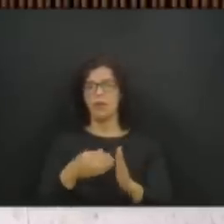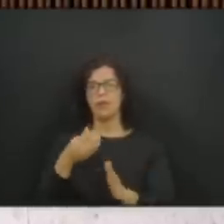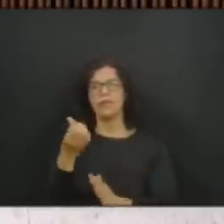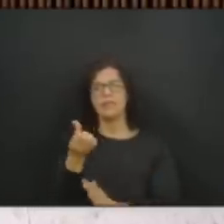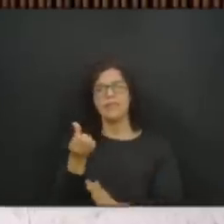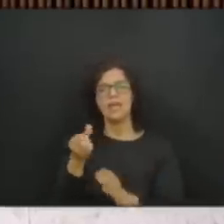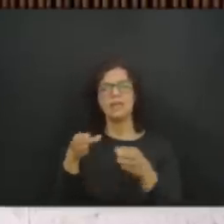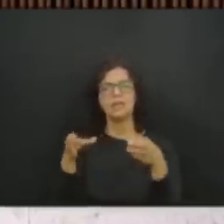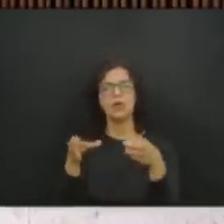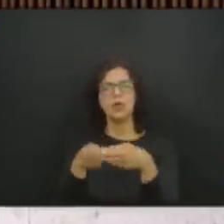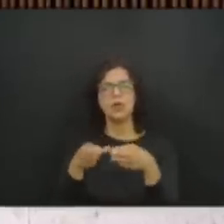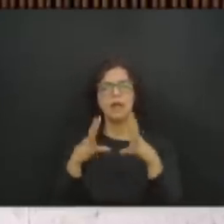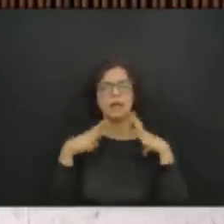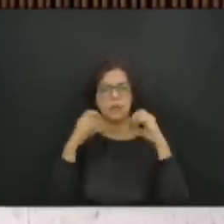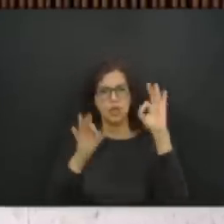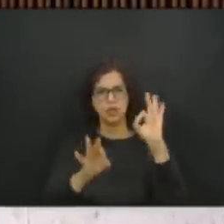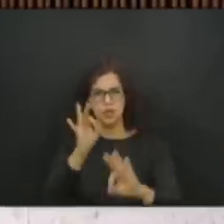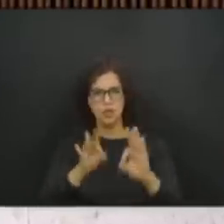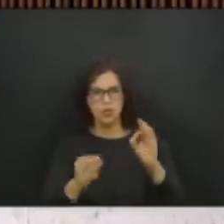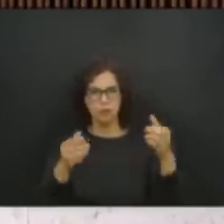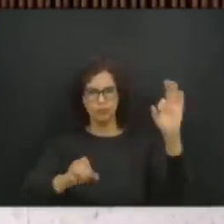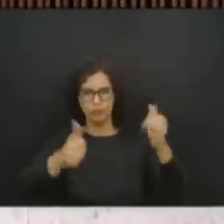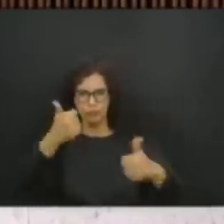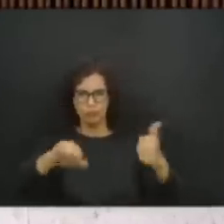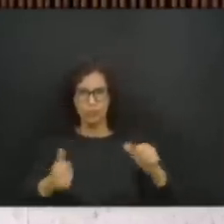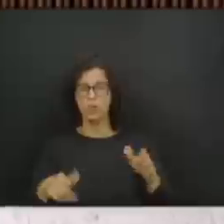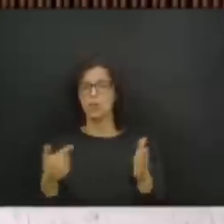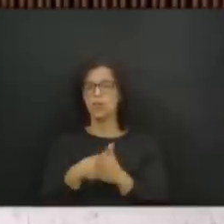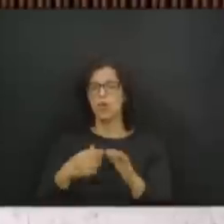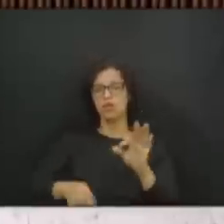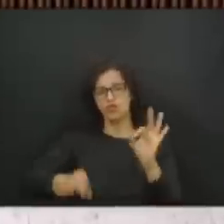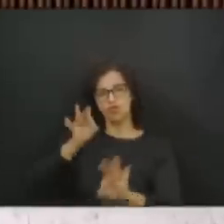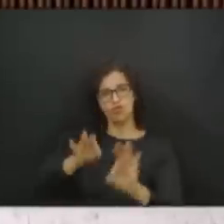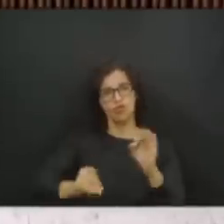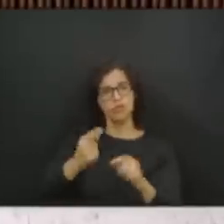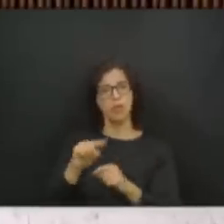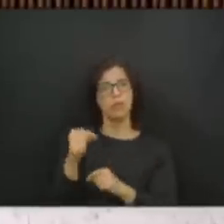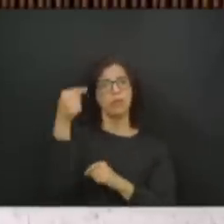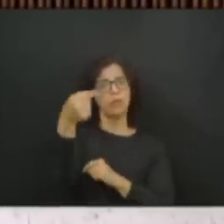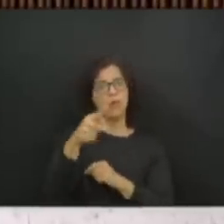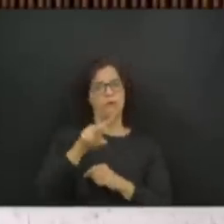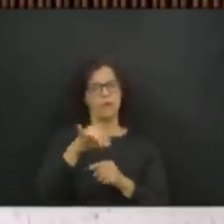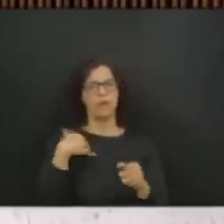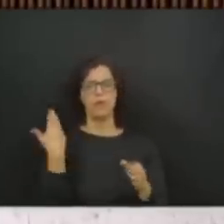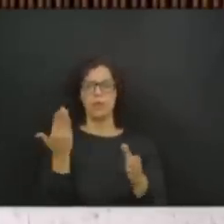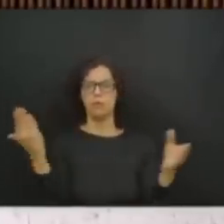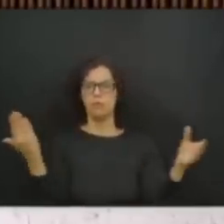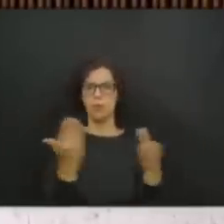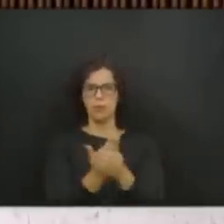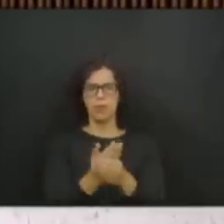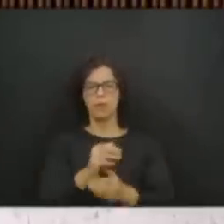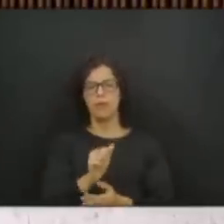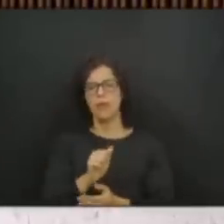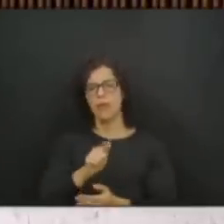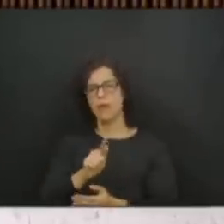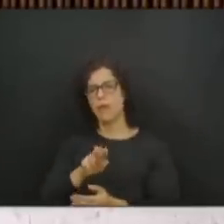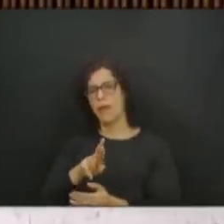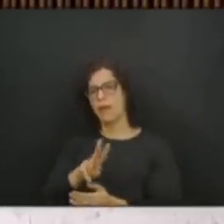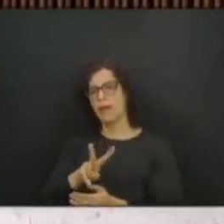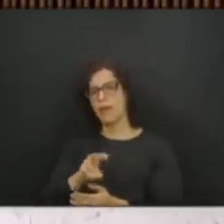6ª câmara do Tribunal de Justiça mas foi adiado o julgamento por quê que nós Nós entramos que se agrava